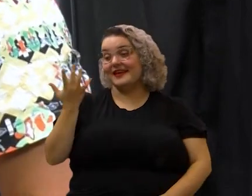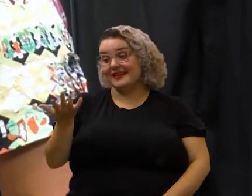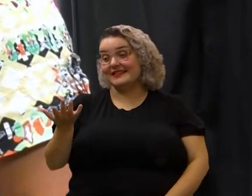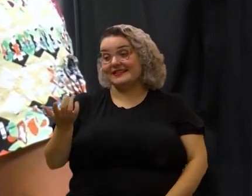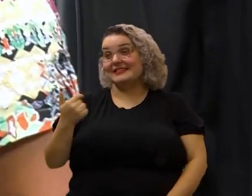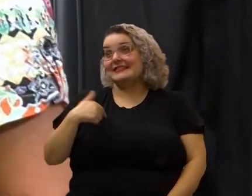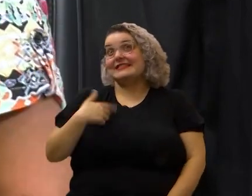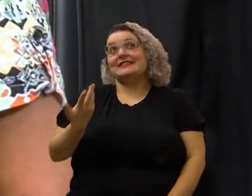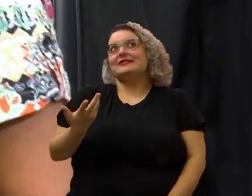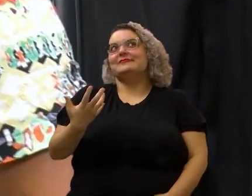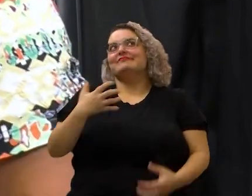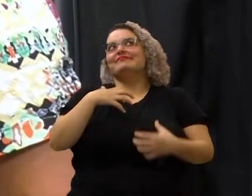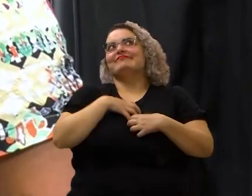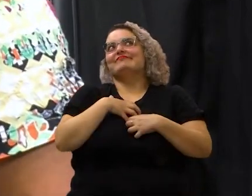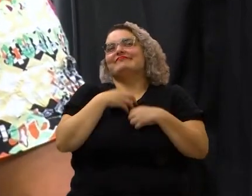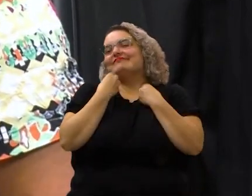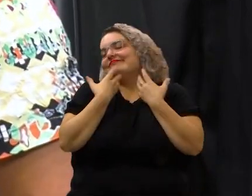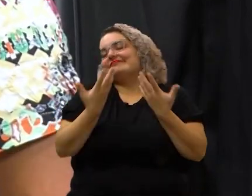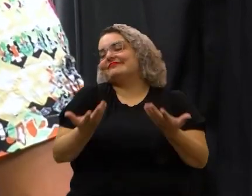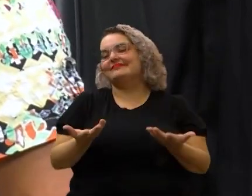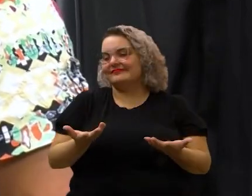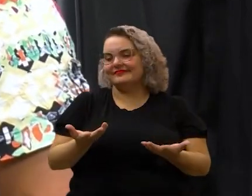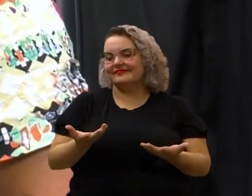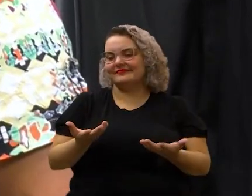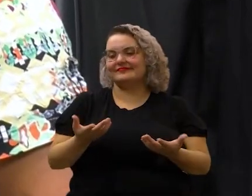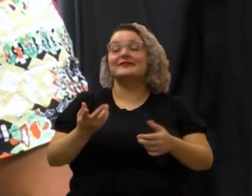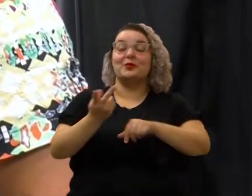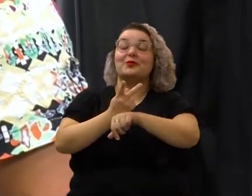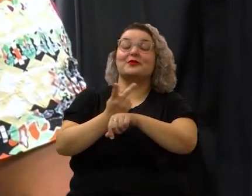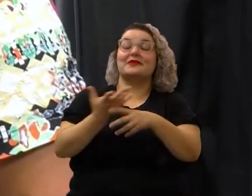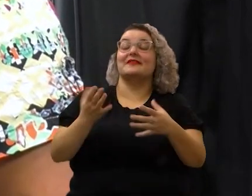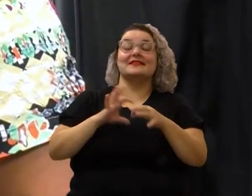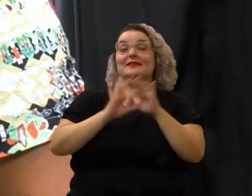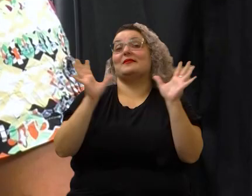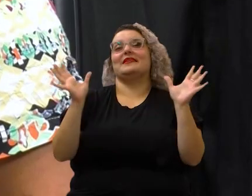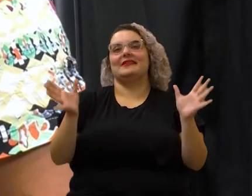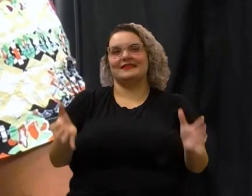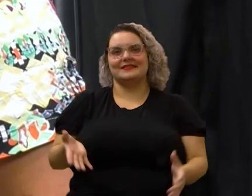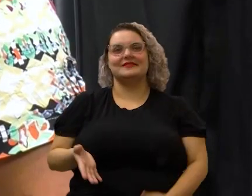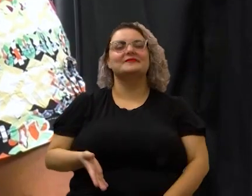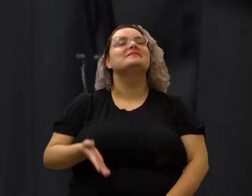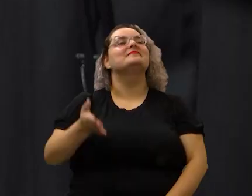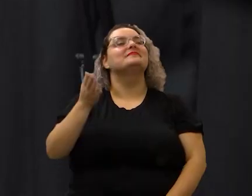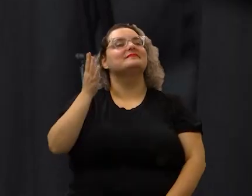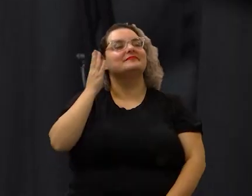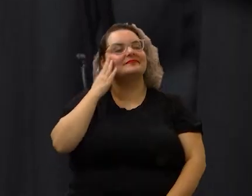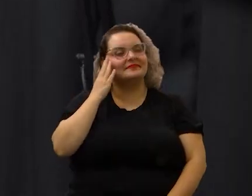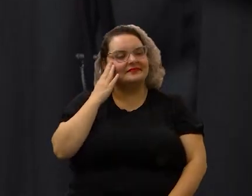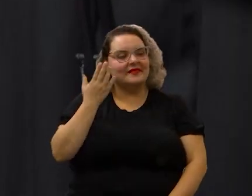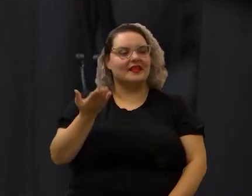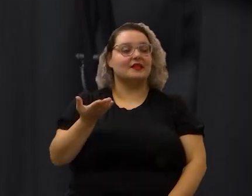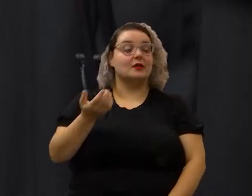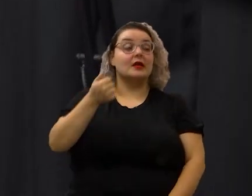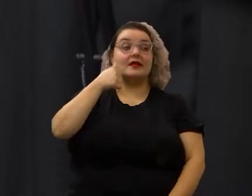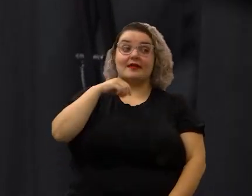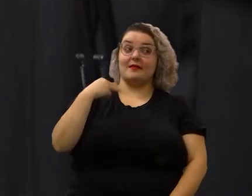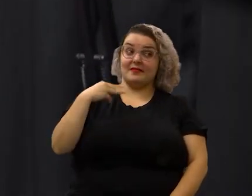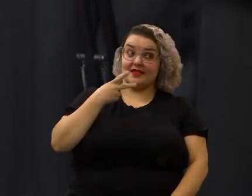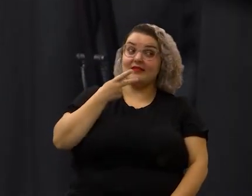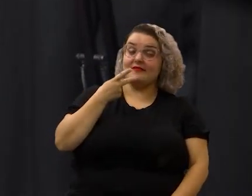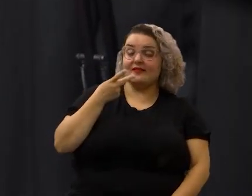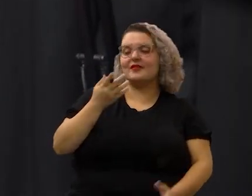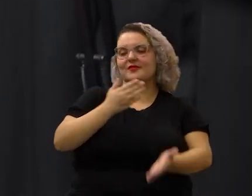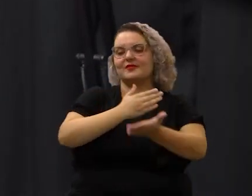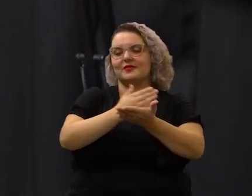era uma questão que me fazia, sei lá, eu buscava. Sim. E, inclusive, a Mariana disse